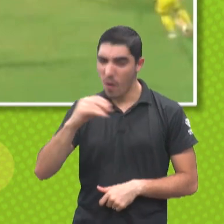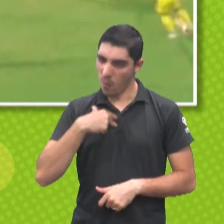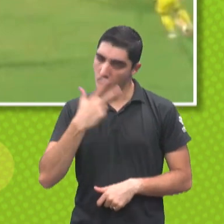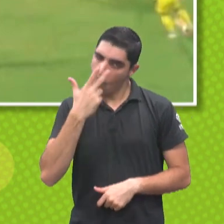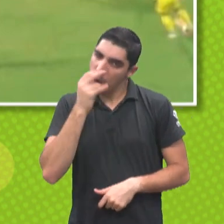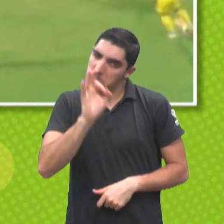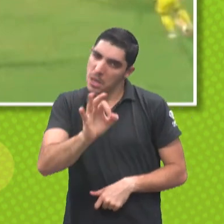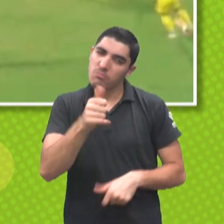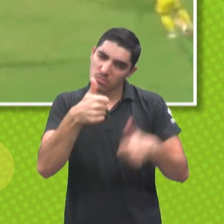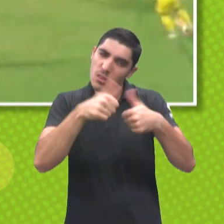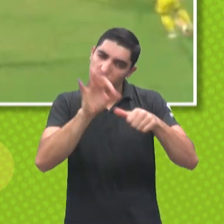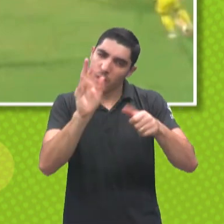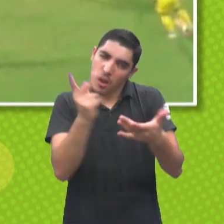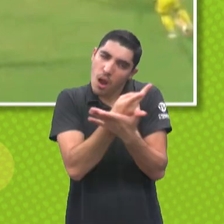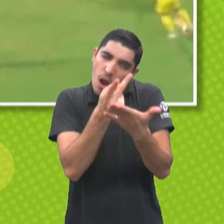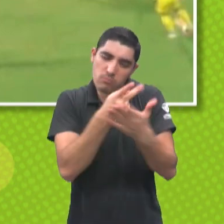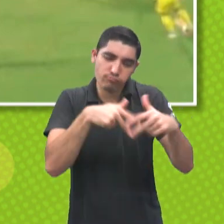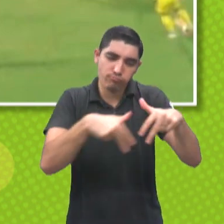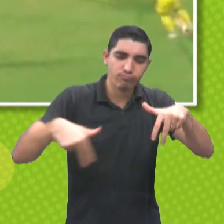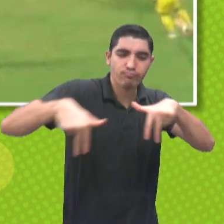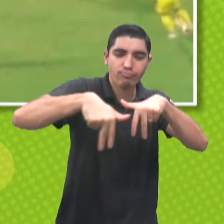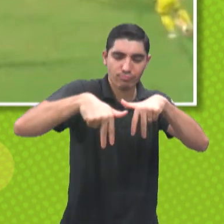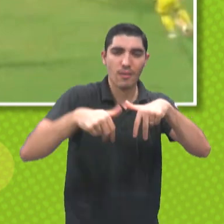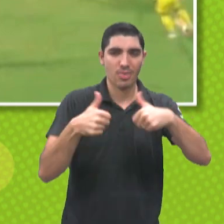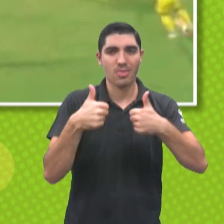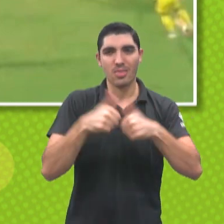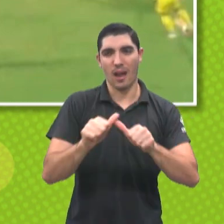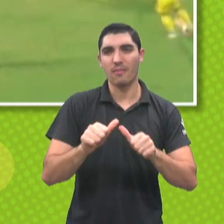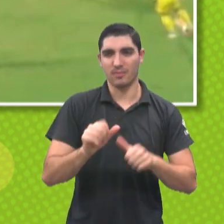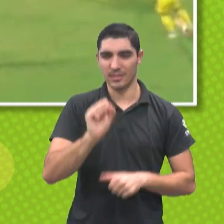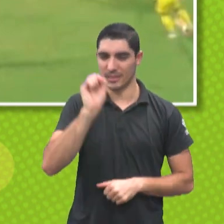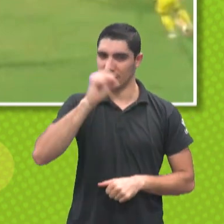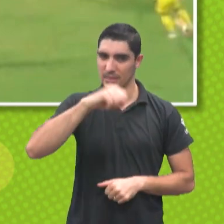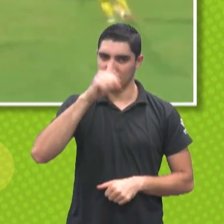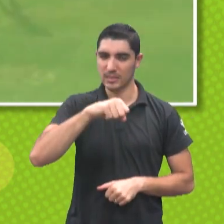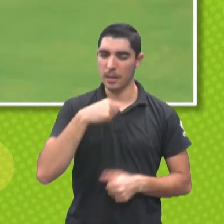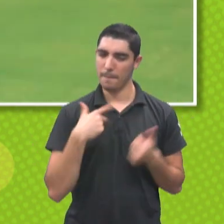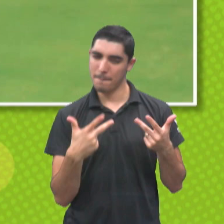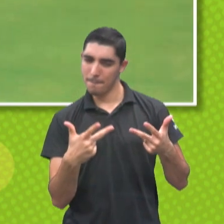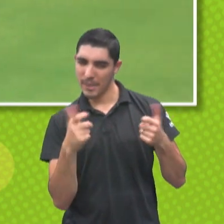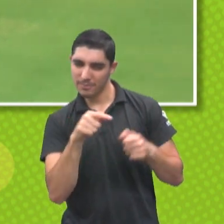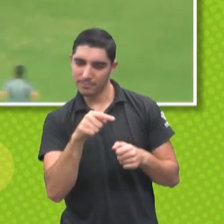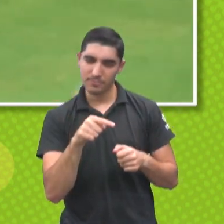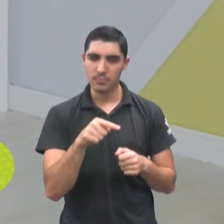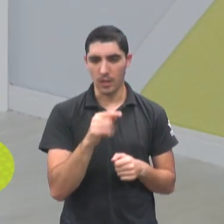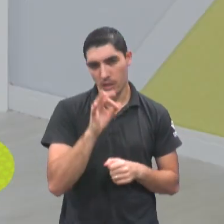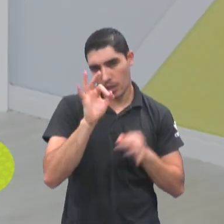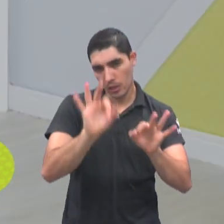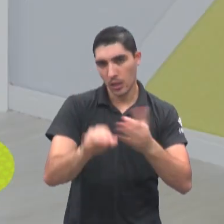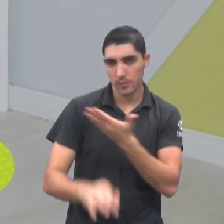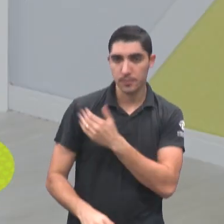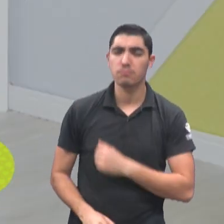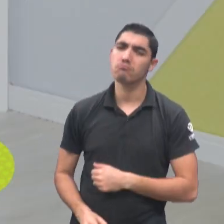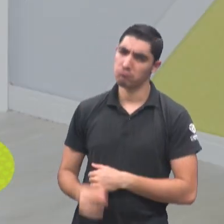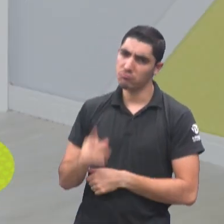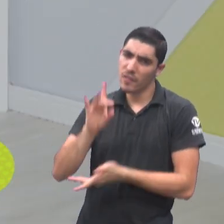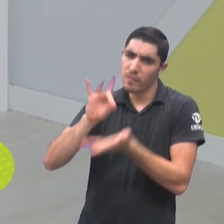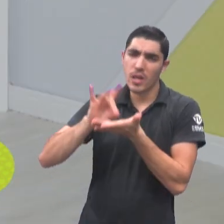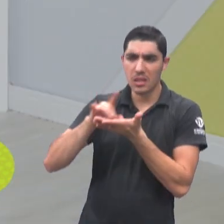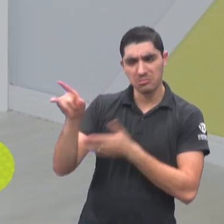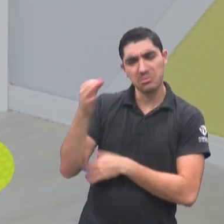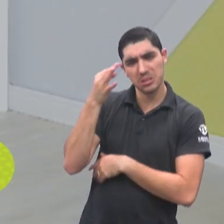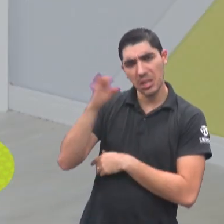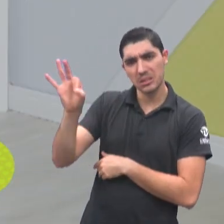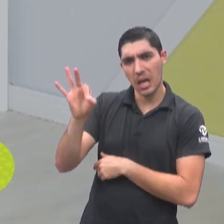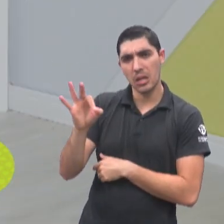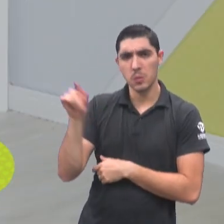com pouquinho, não meio corpo, mas quase meio corpo à frente. Então, acho que esse impedimento foi bem marcado. Aparentemente, então, a arbitragem acertou.